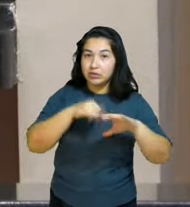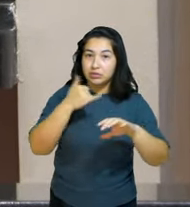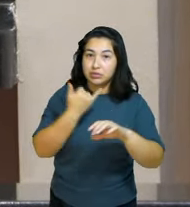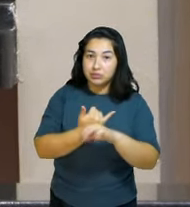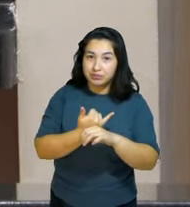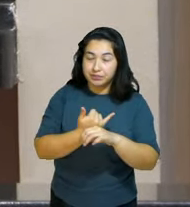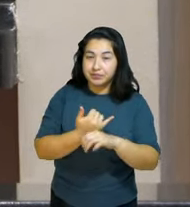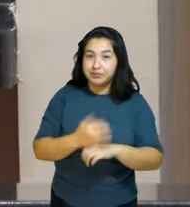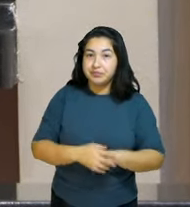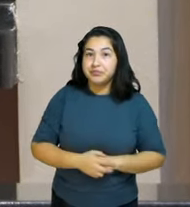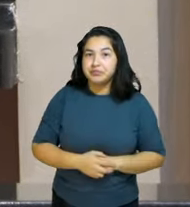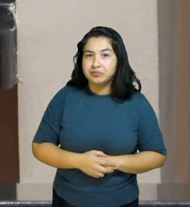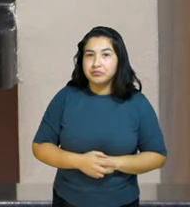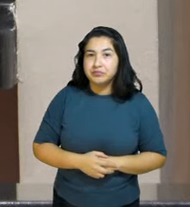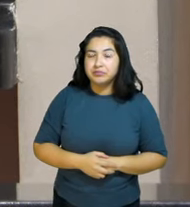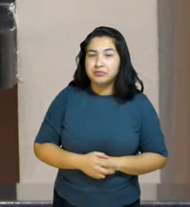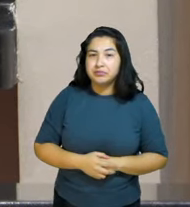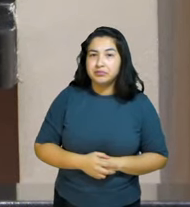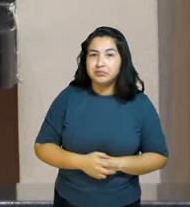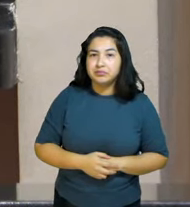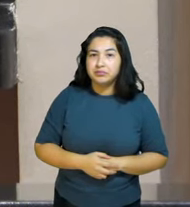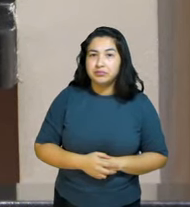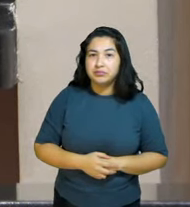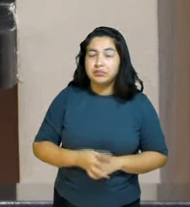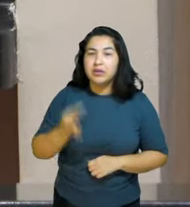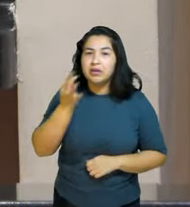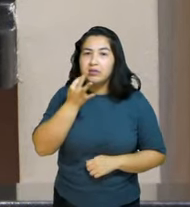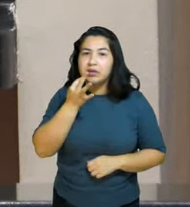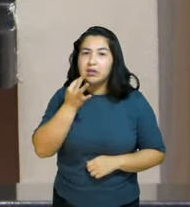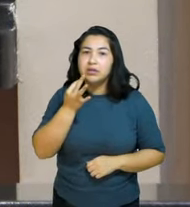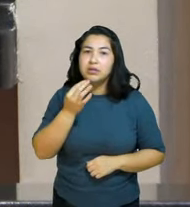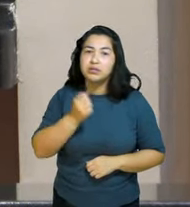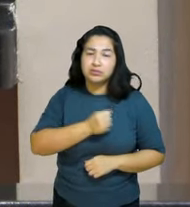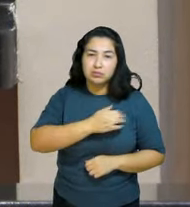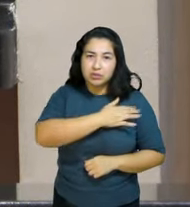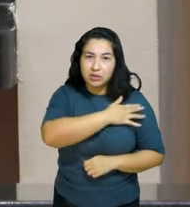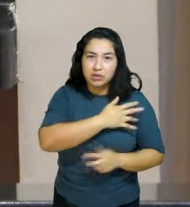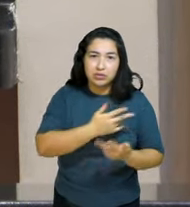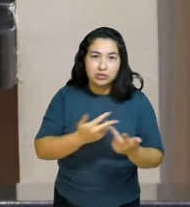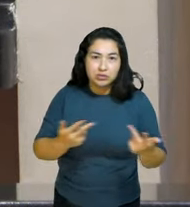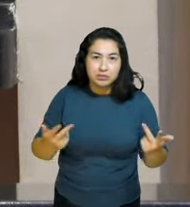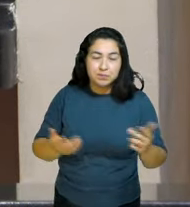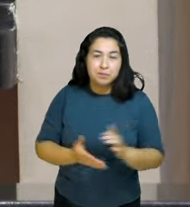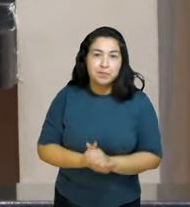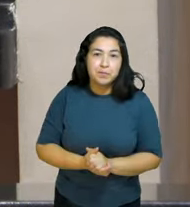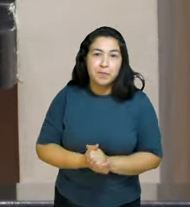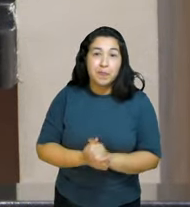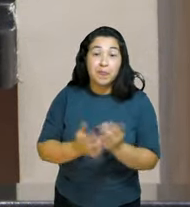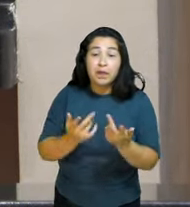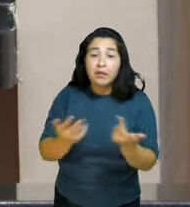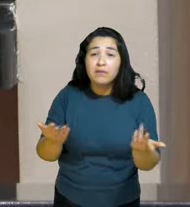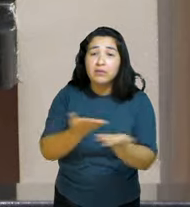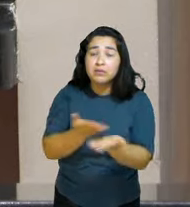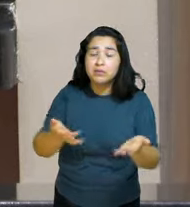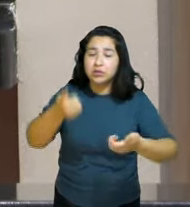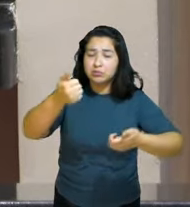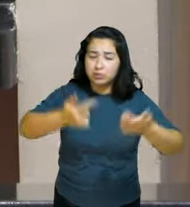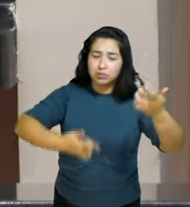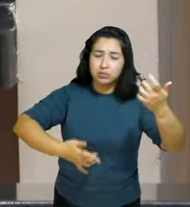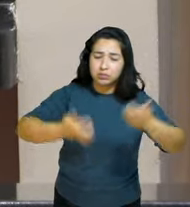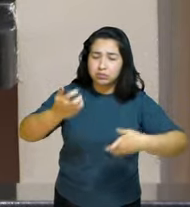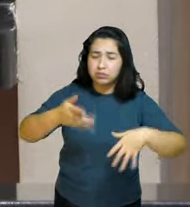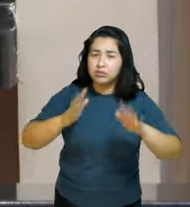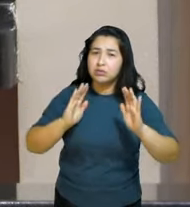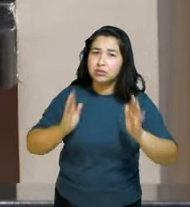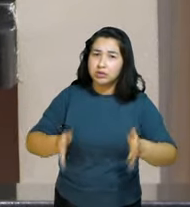o nosso deputado Napoleão. Né? De antemão, em função de tantas declarações que foram dadas